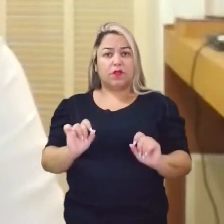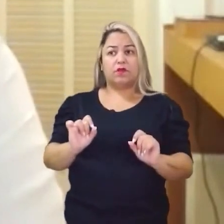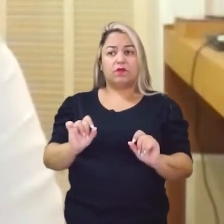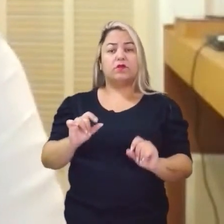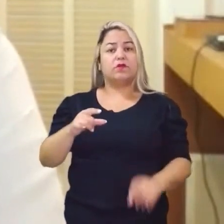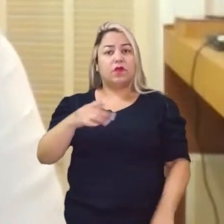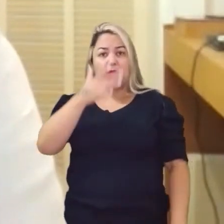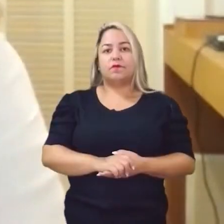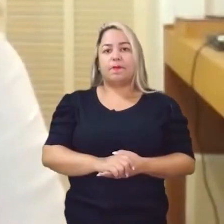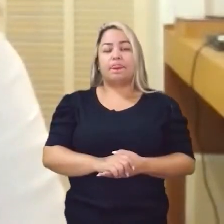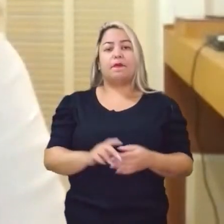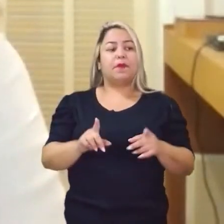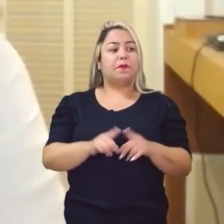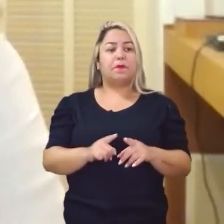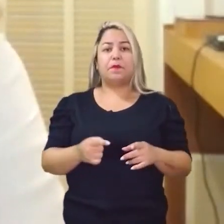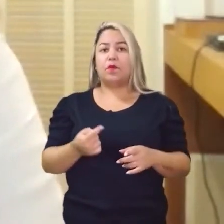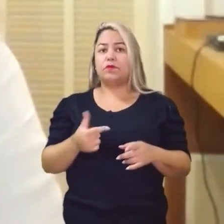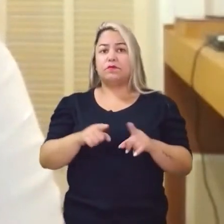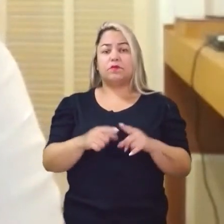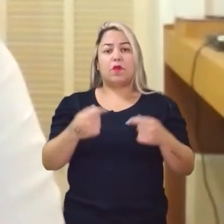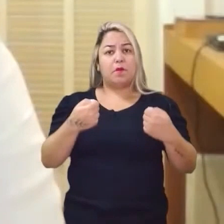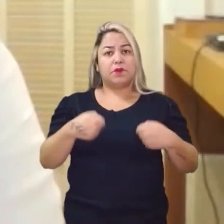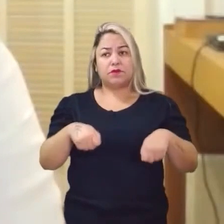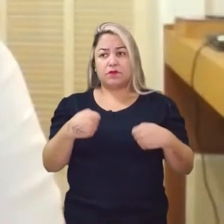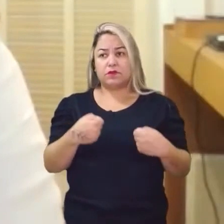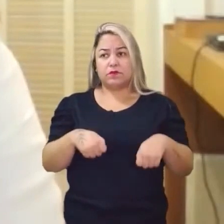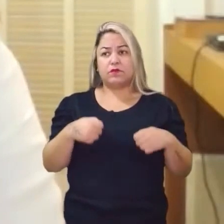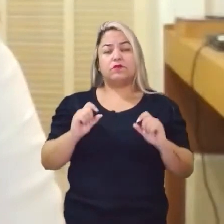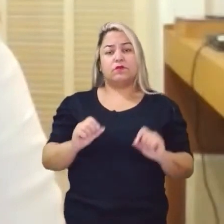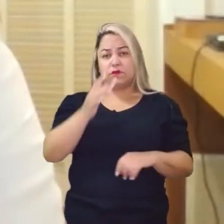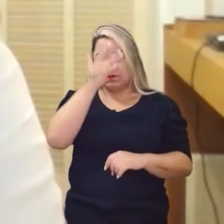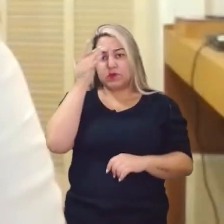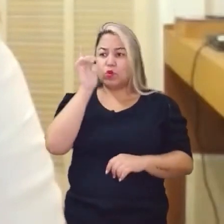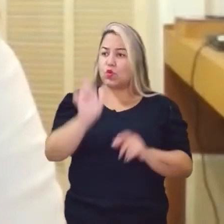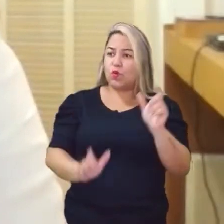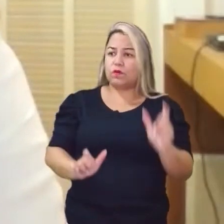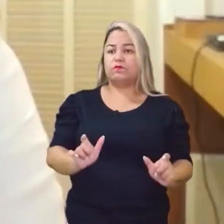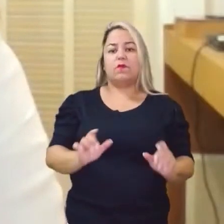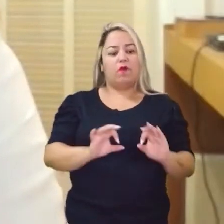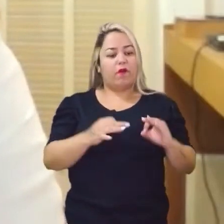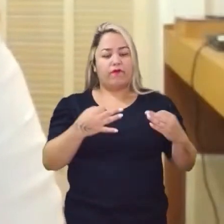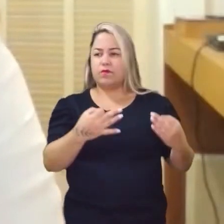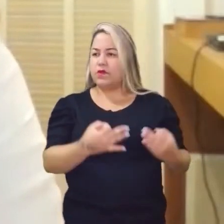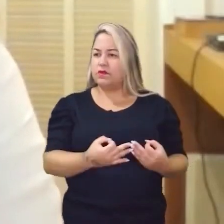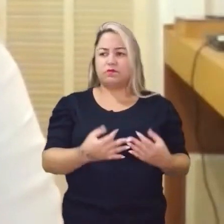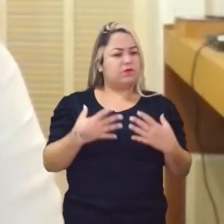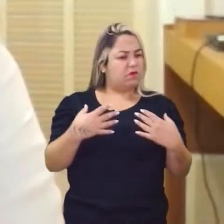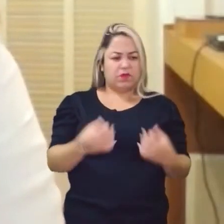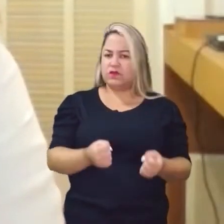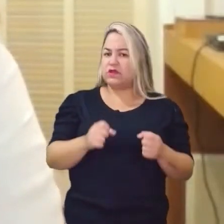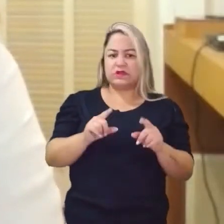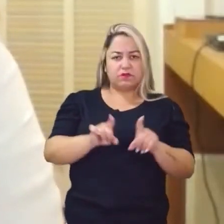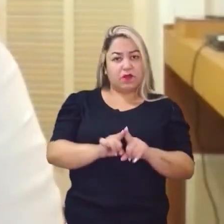que a pessoa havia morrido, uma medida mínima perto da necessidade de muitas dessas pessoas. Então muitas famílias até recusaram